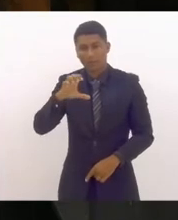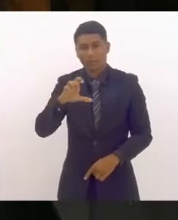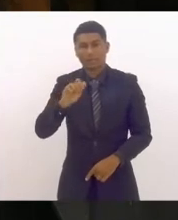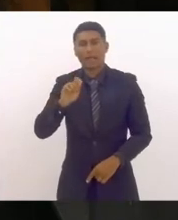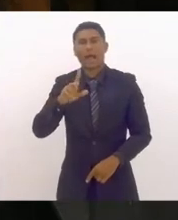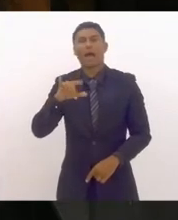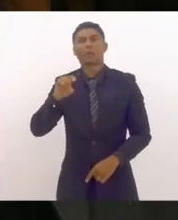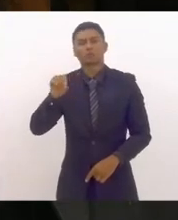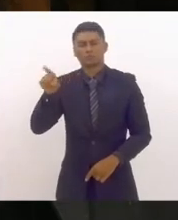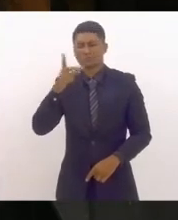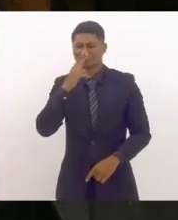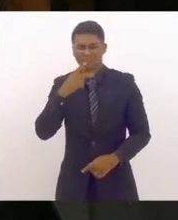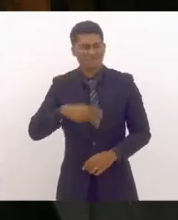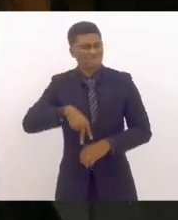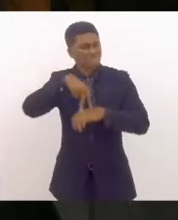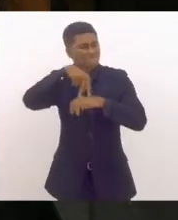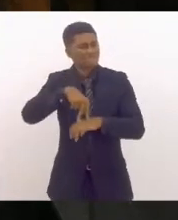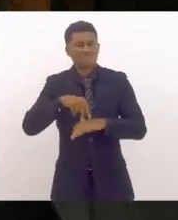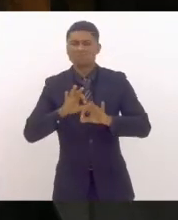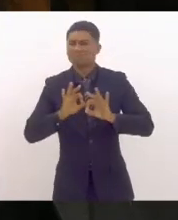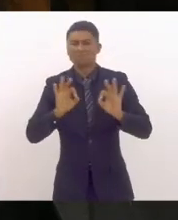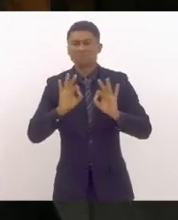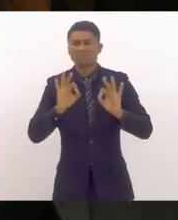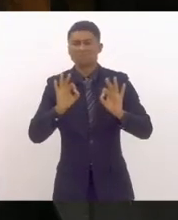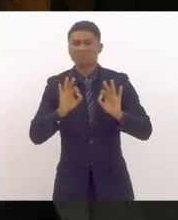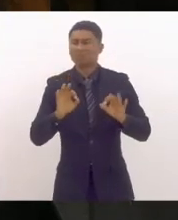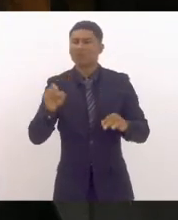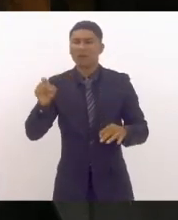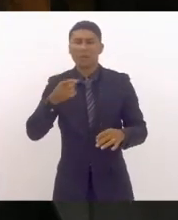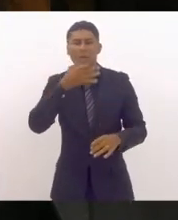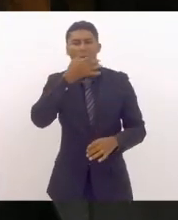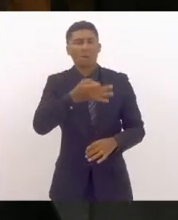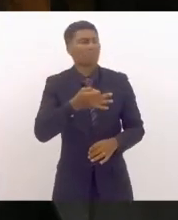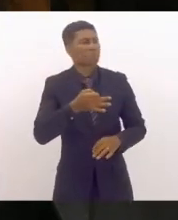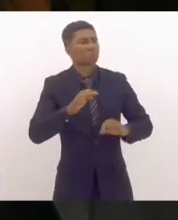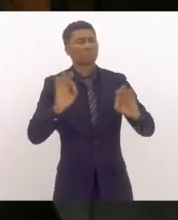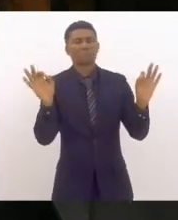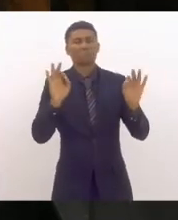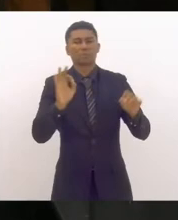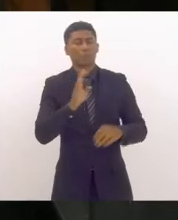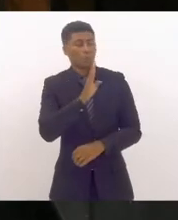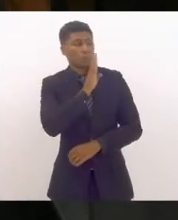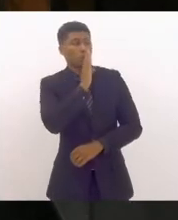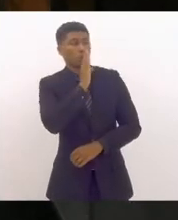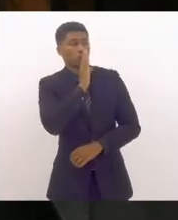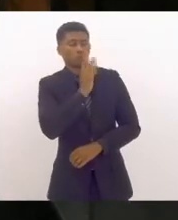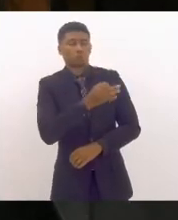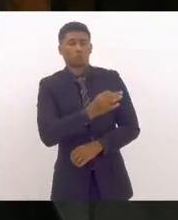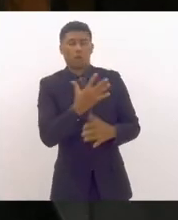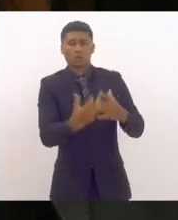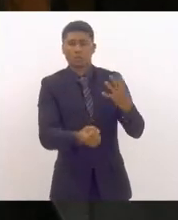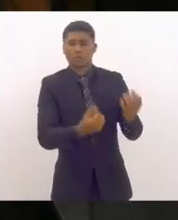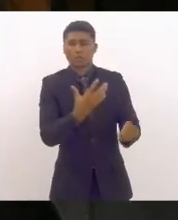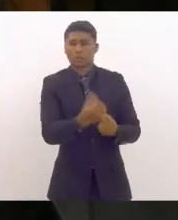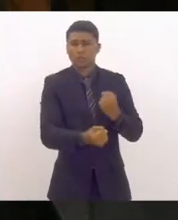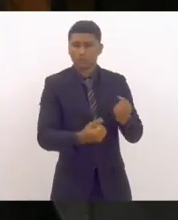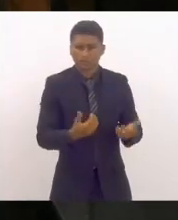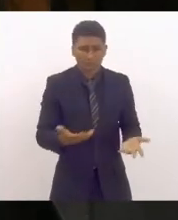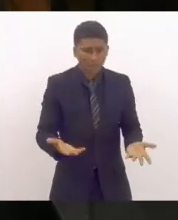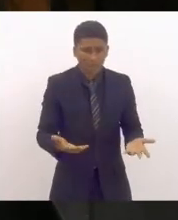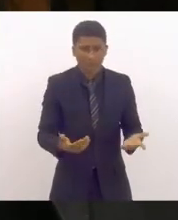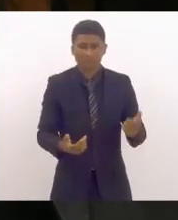firmeza não tem autonomia não tem altivez para enfrentar esses temas com o governo federal